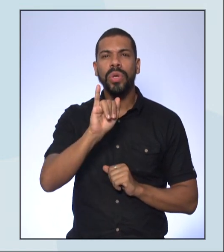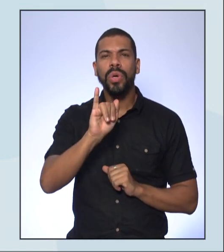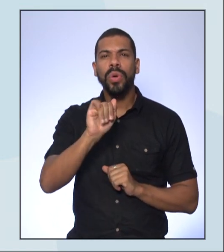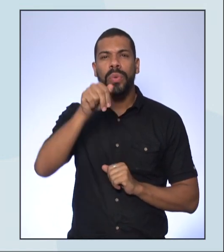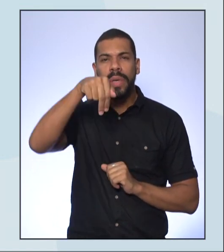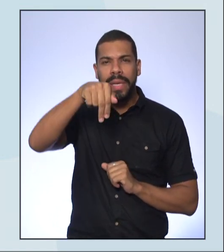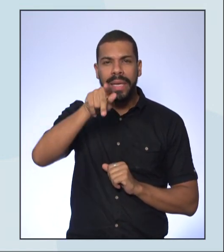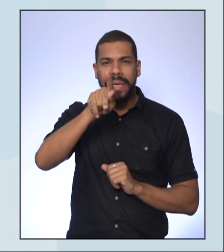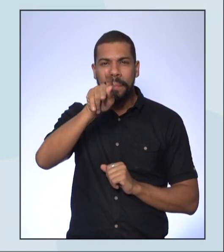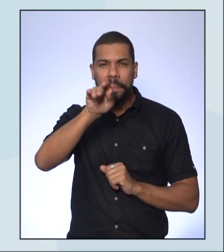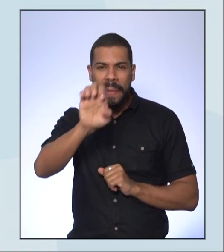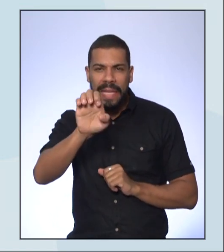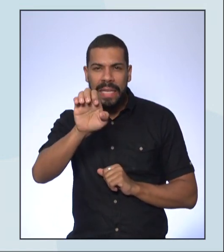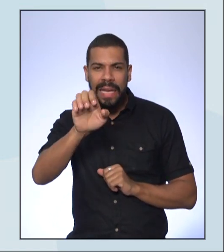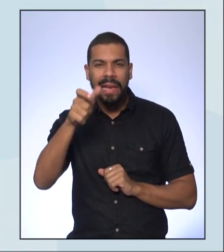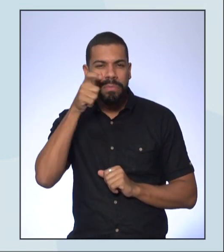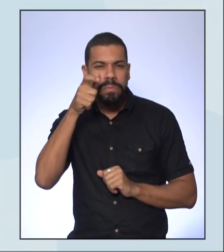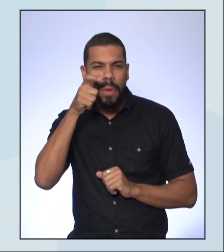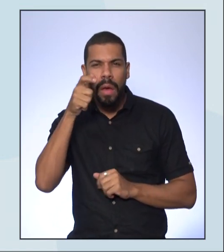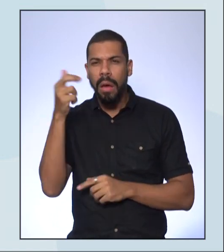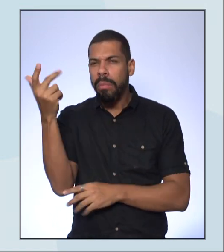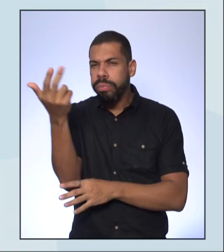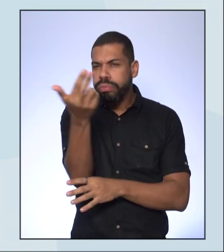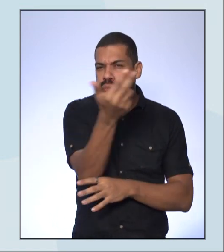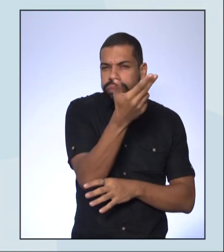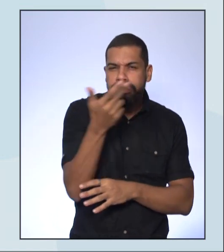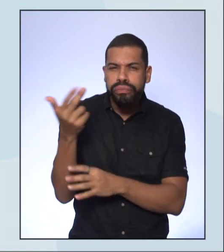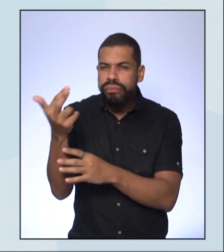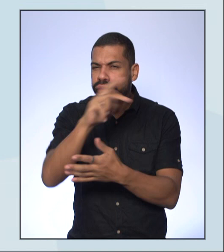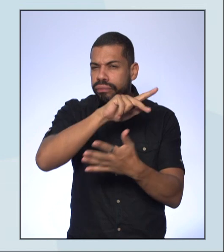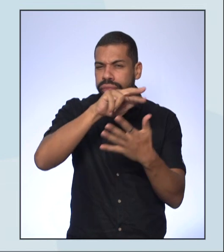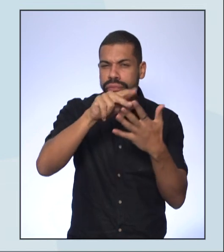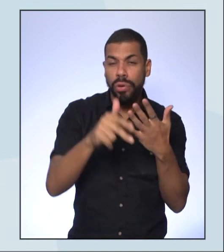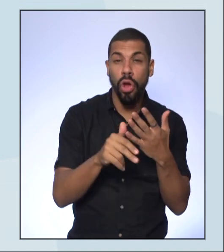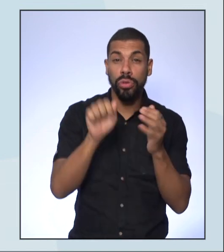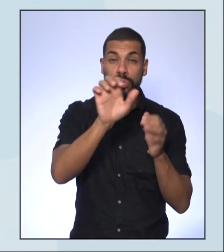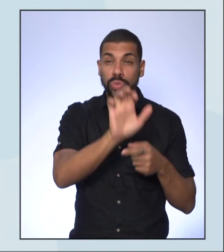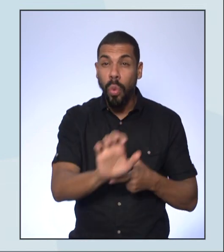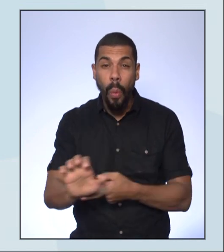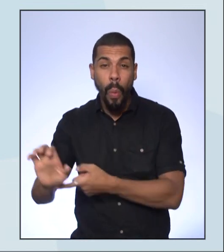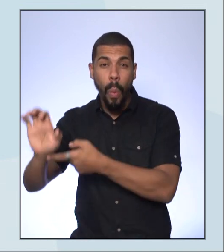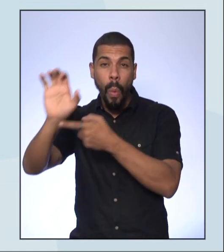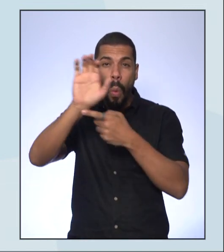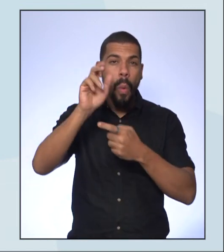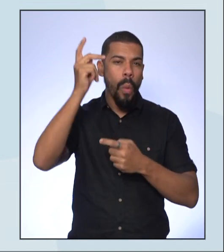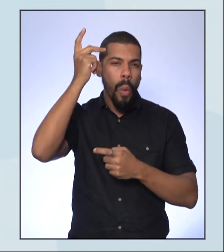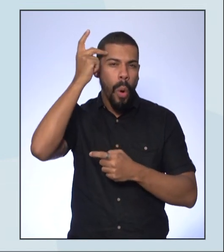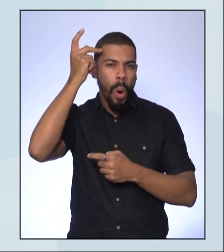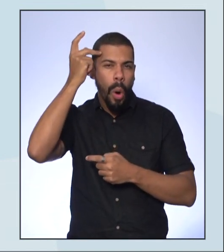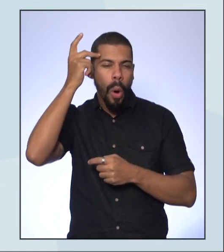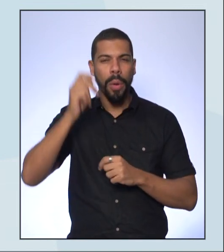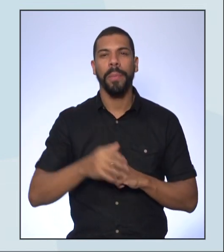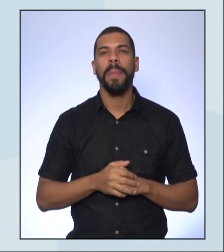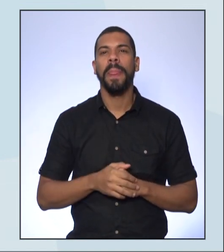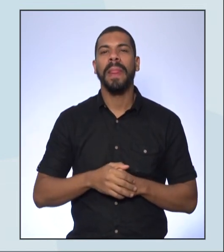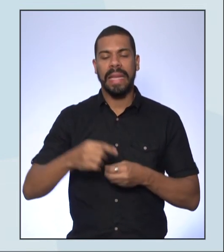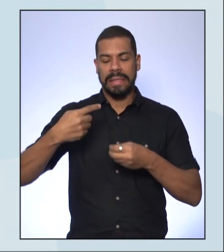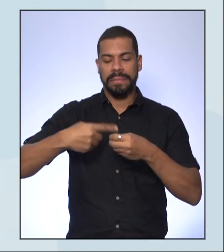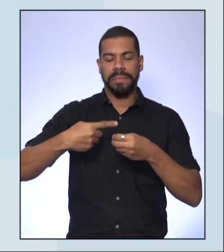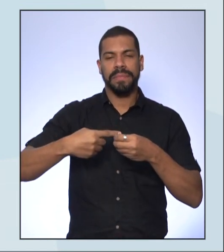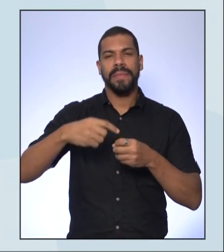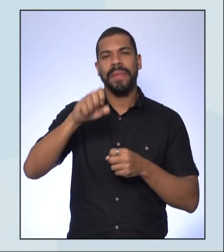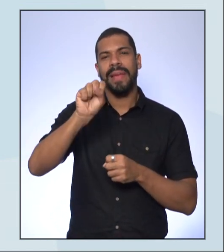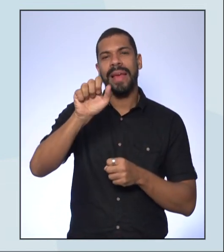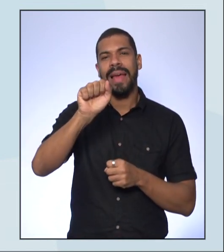aparecer vários radares. Então, o radar que pega aqui o estado de São Paulo é um radar que está em São Roque e o outro em